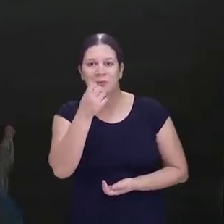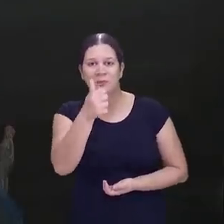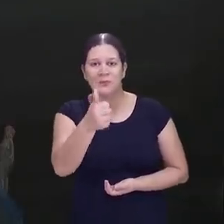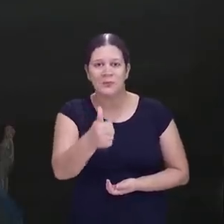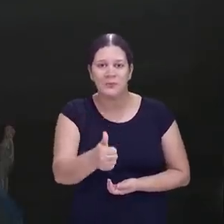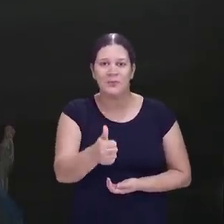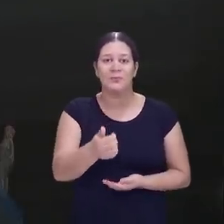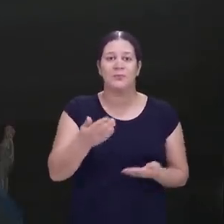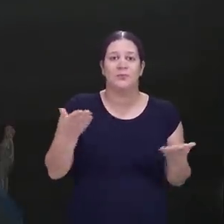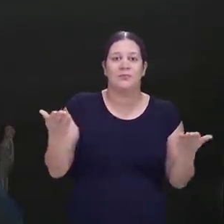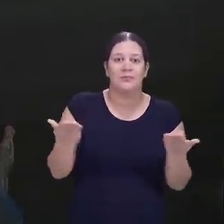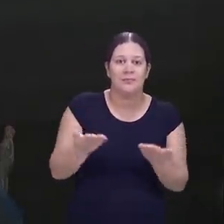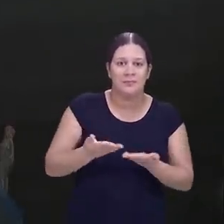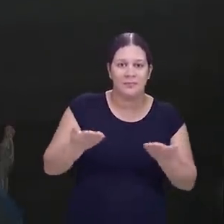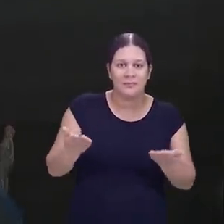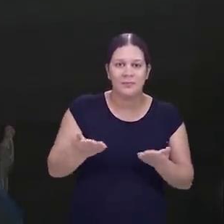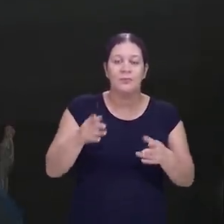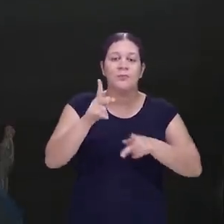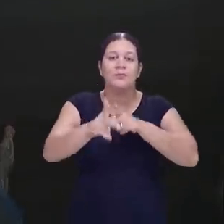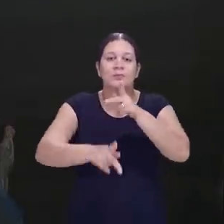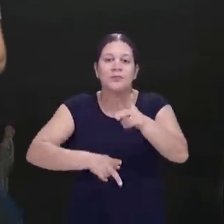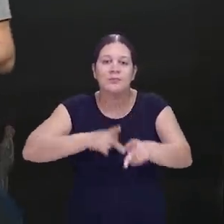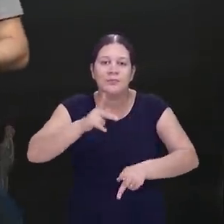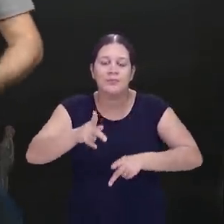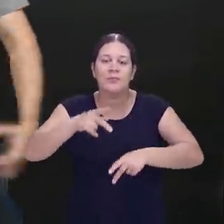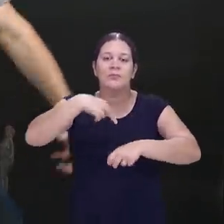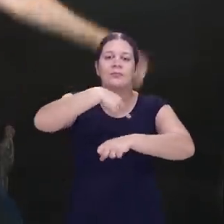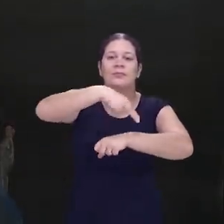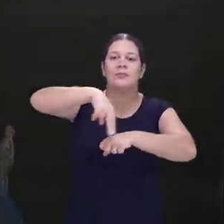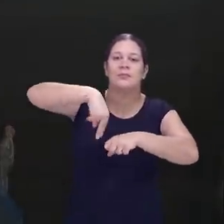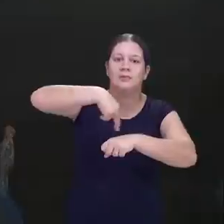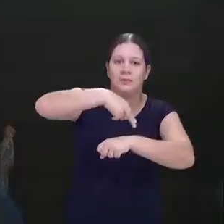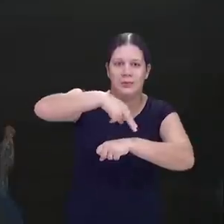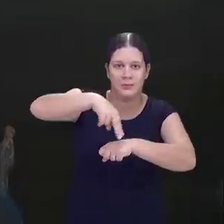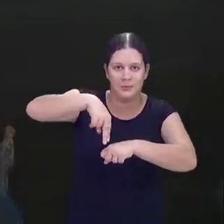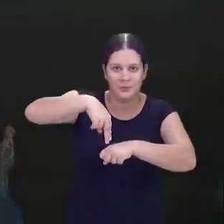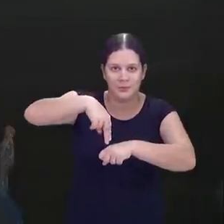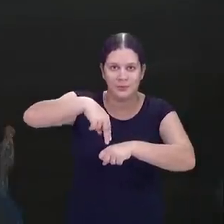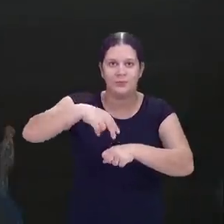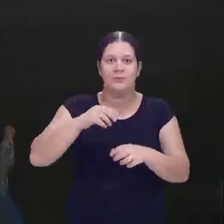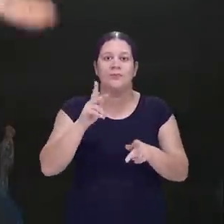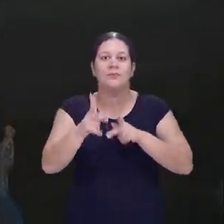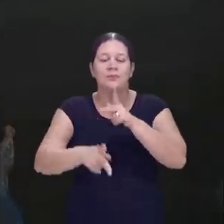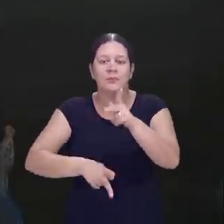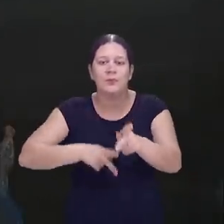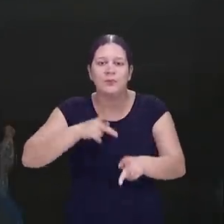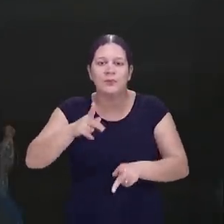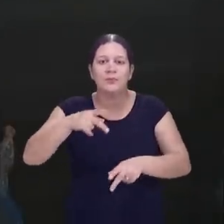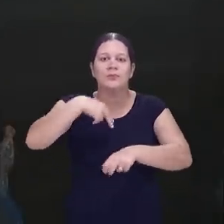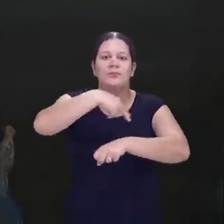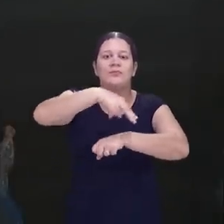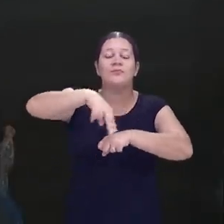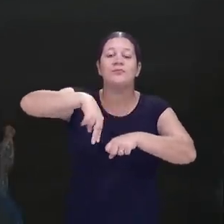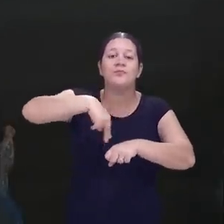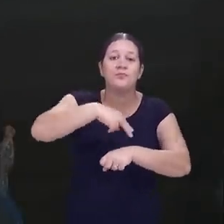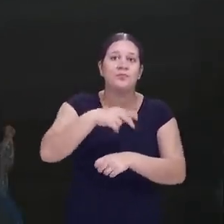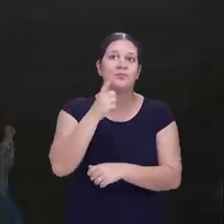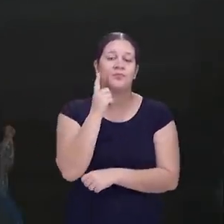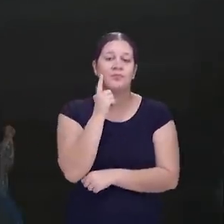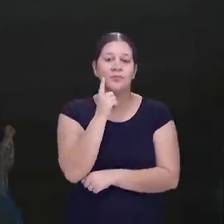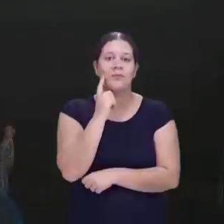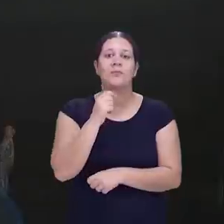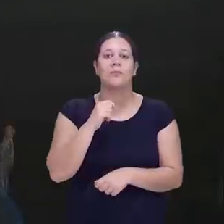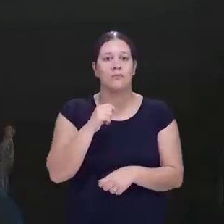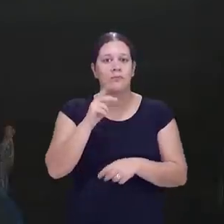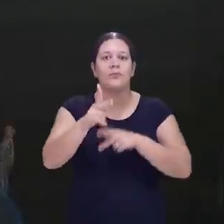Fala pessoal, tudo bem? Vamos falar agora sobre povos e nações. Povos e nações.